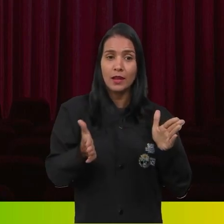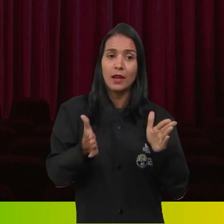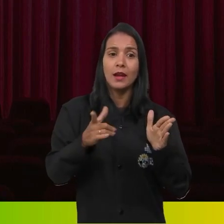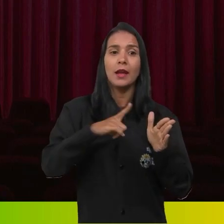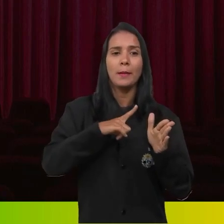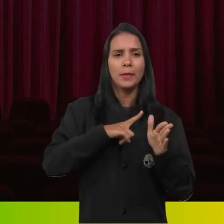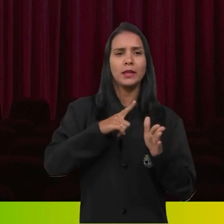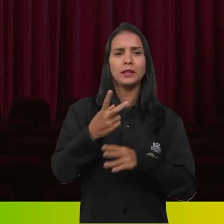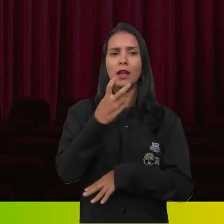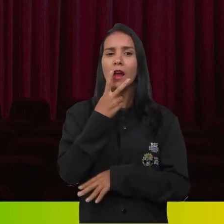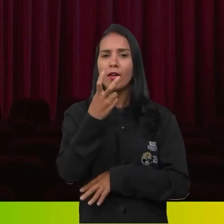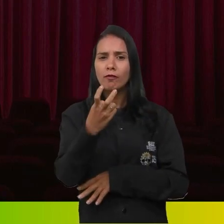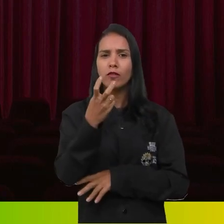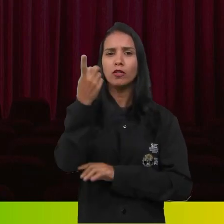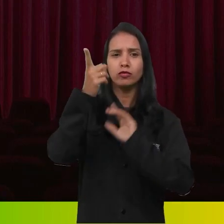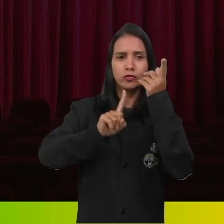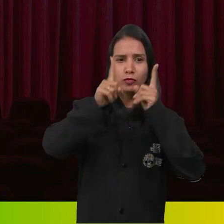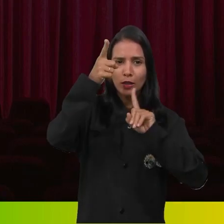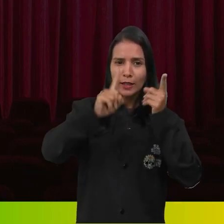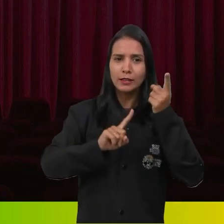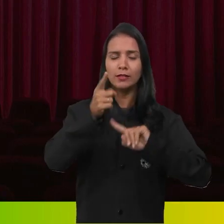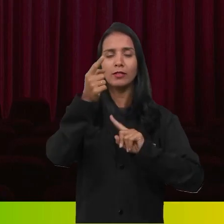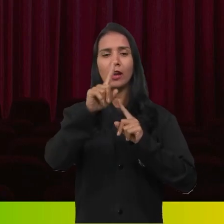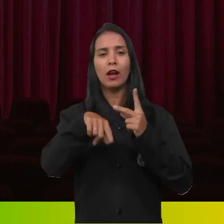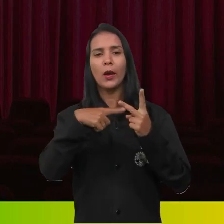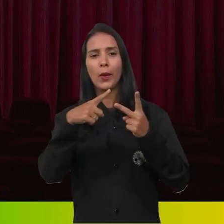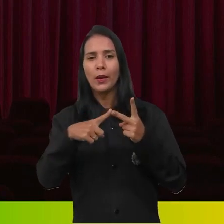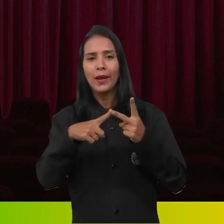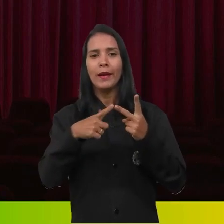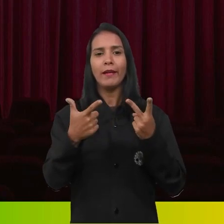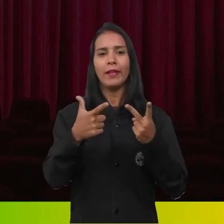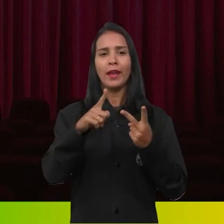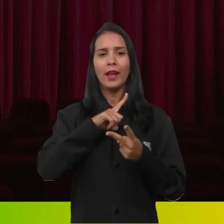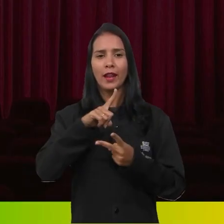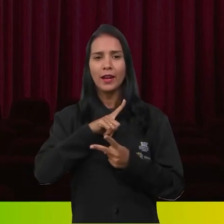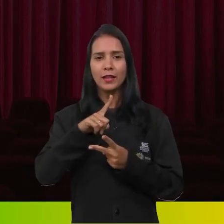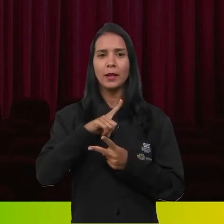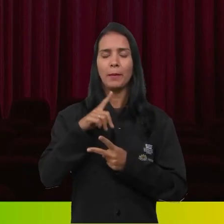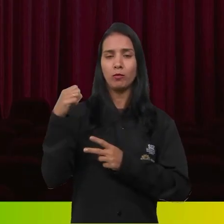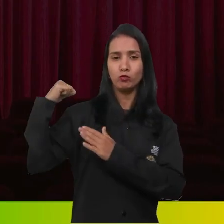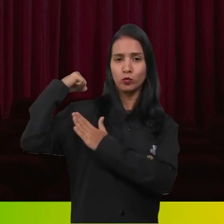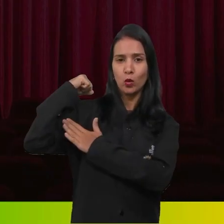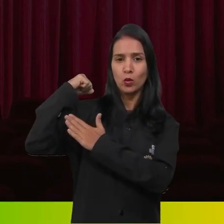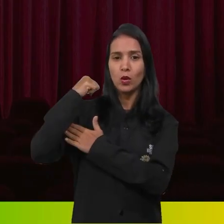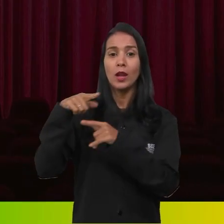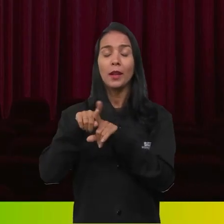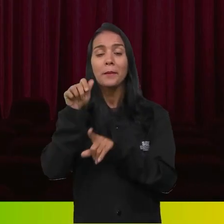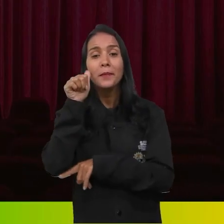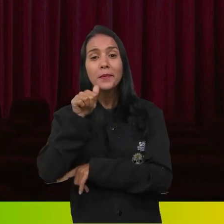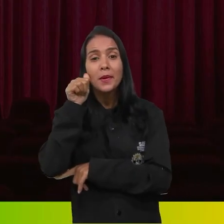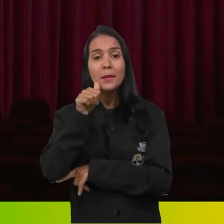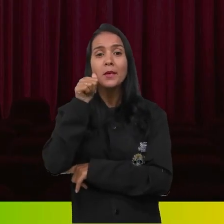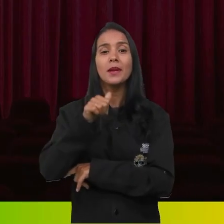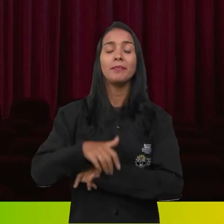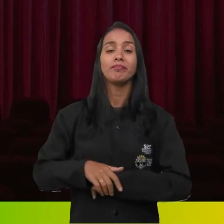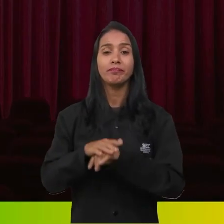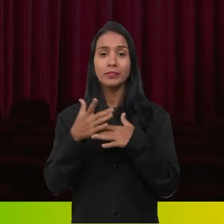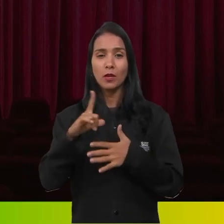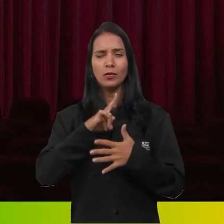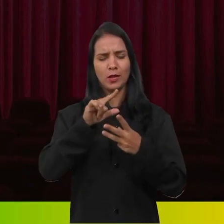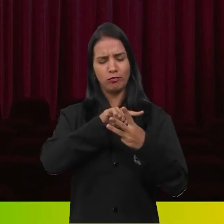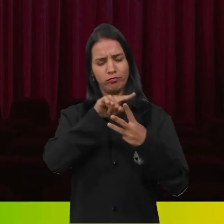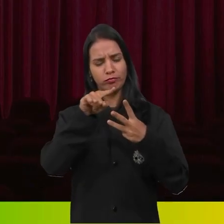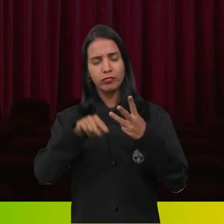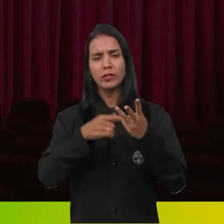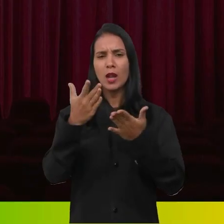e Humberto Mauro. E Nem Sansão e Nem Dalila. Essas aí, gente, são algumas das obras